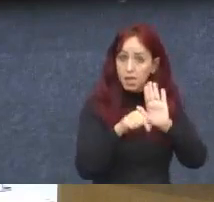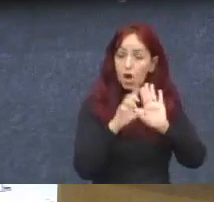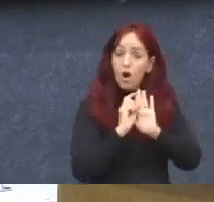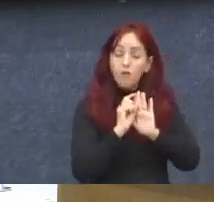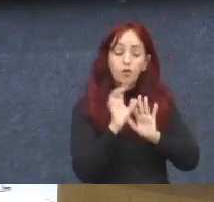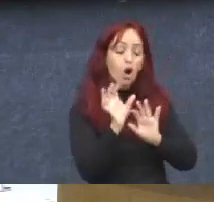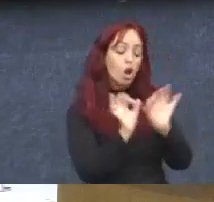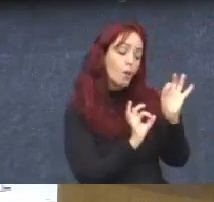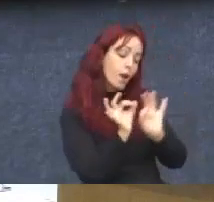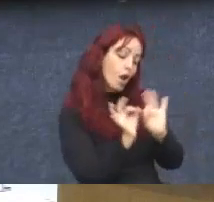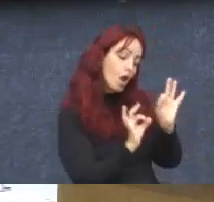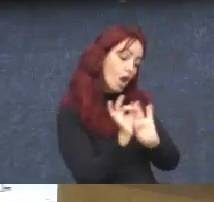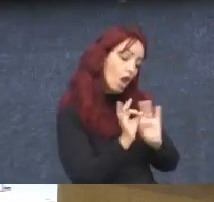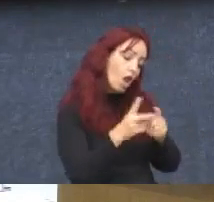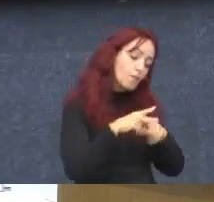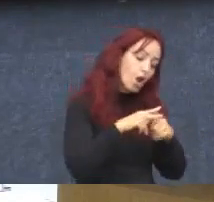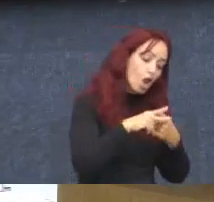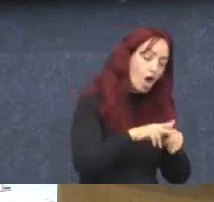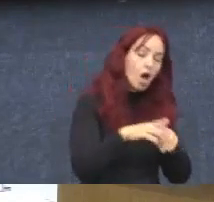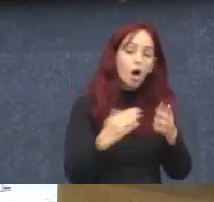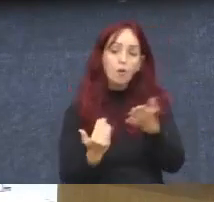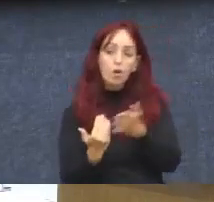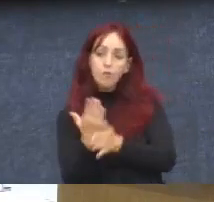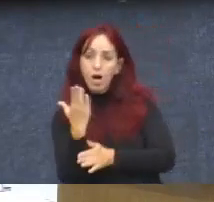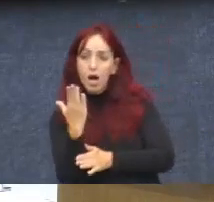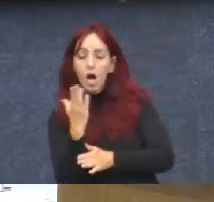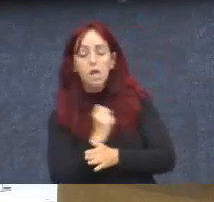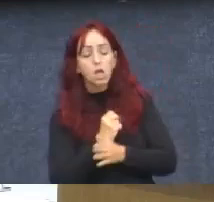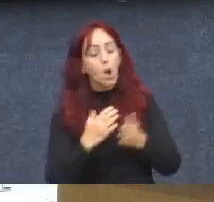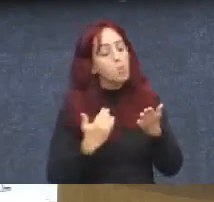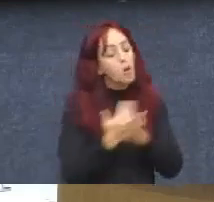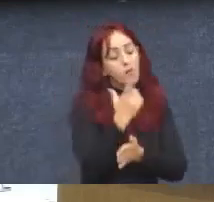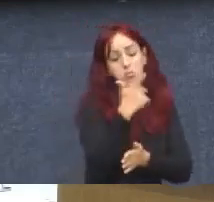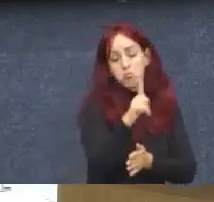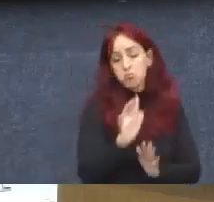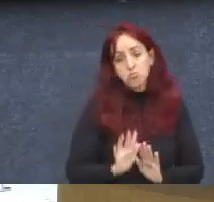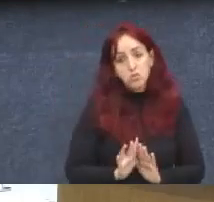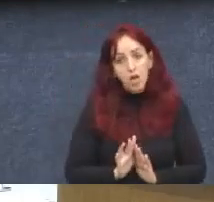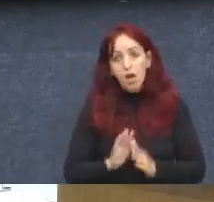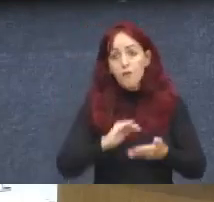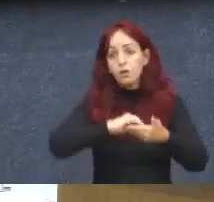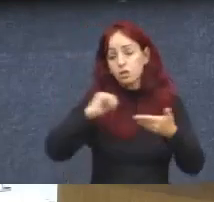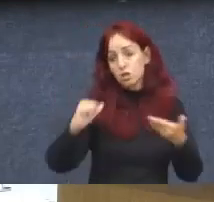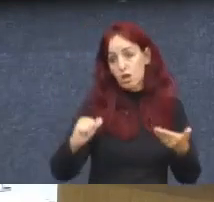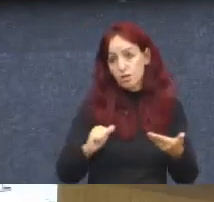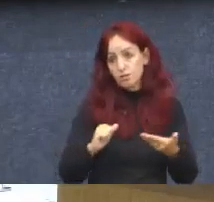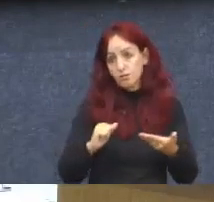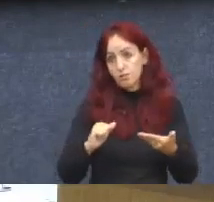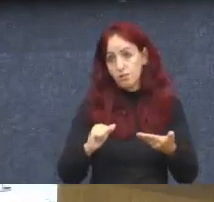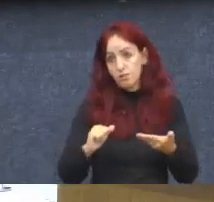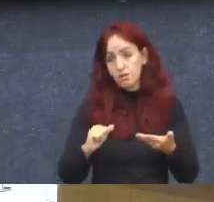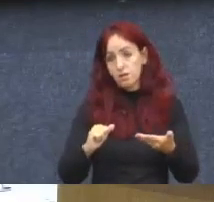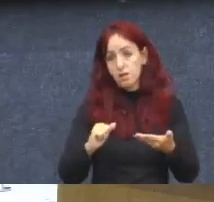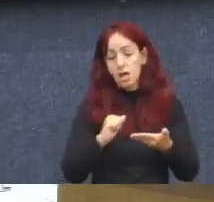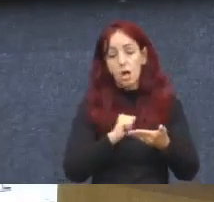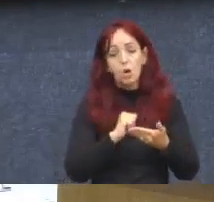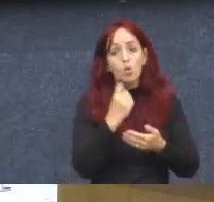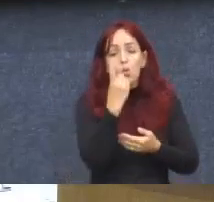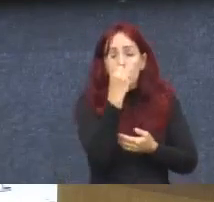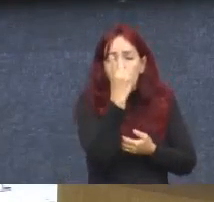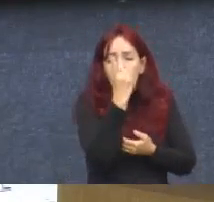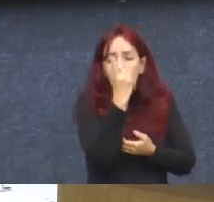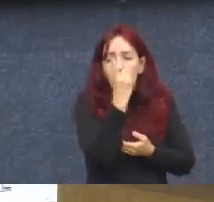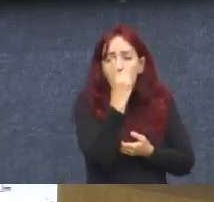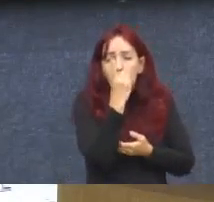aprimoradas, ou foram aprovadas, ou foram reprovadas, ou foram retiradas. Não há uma só,